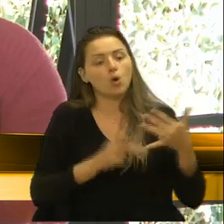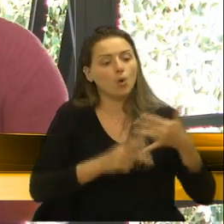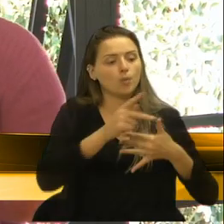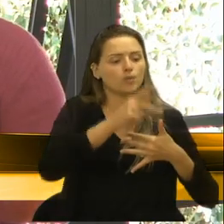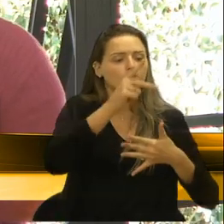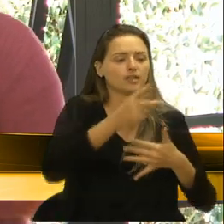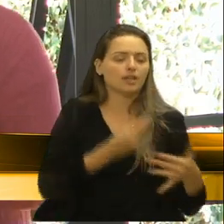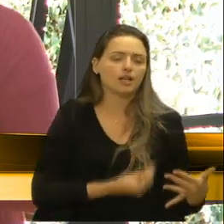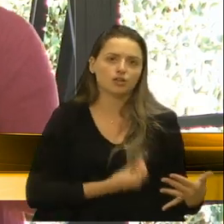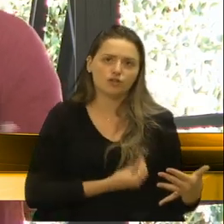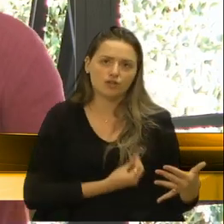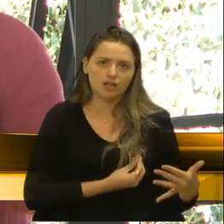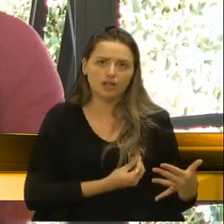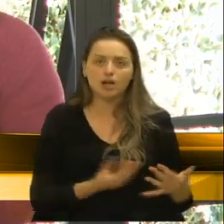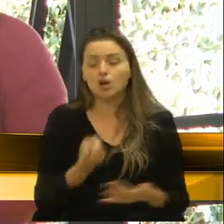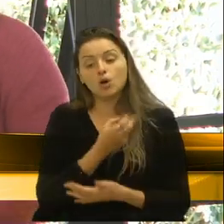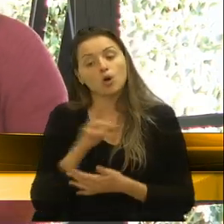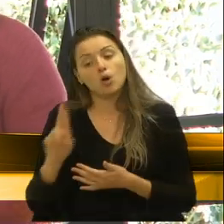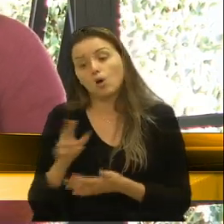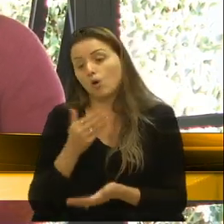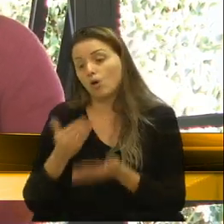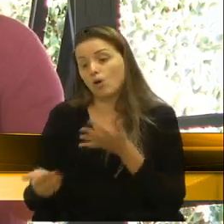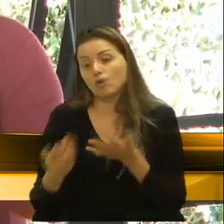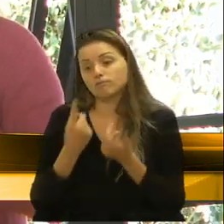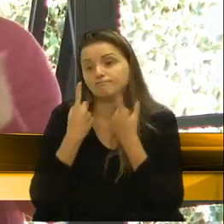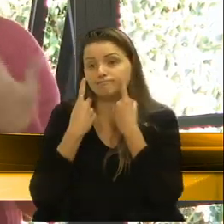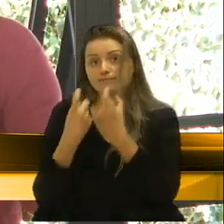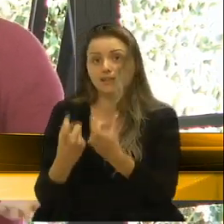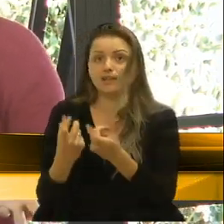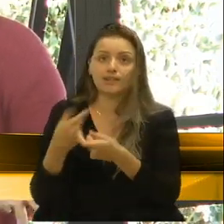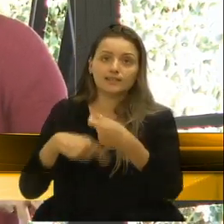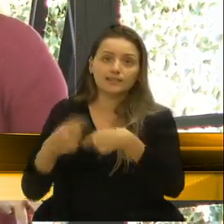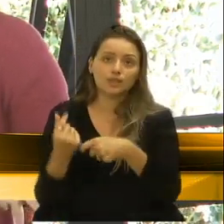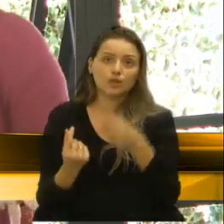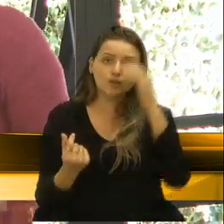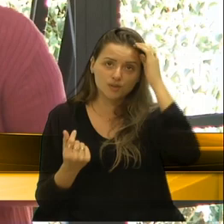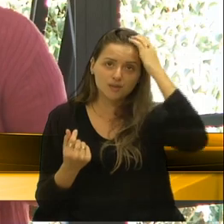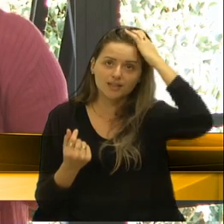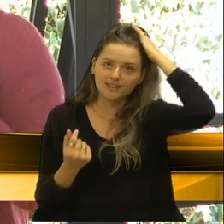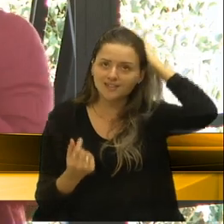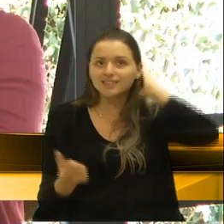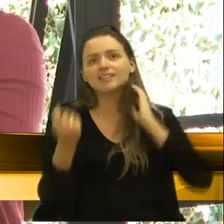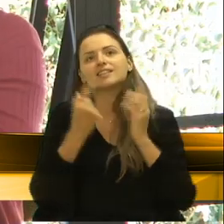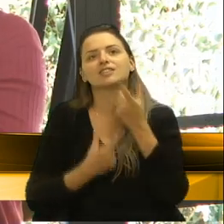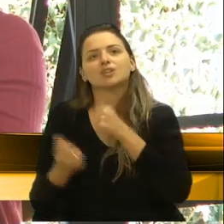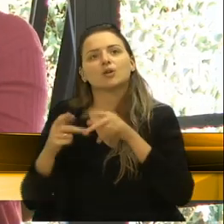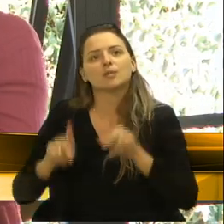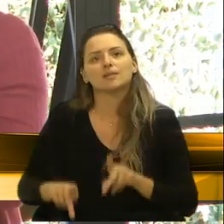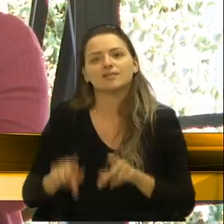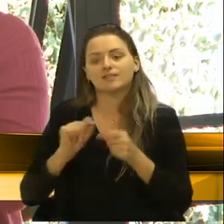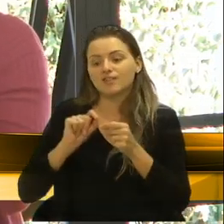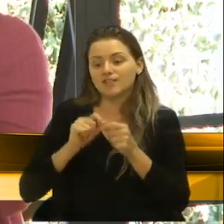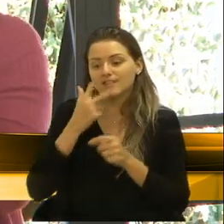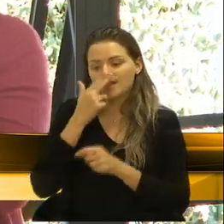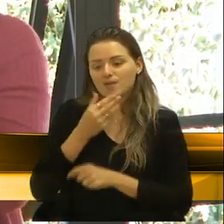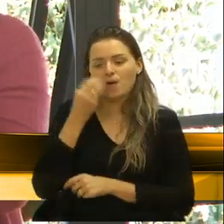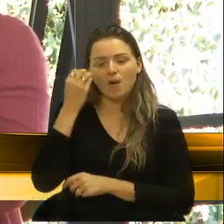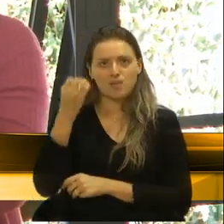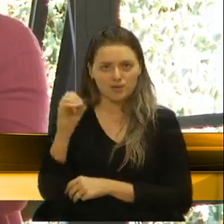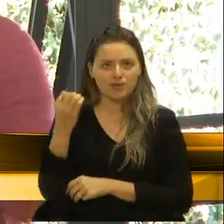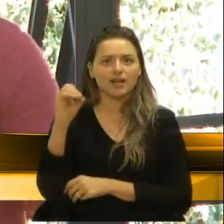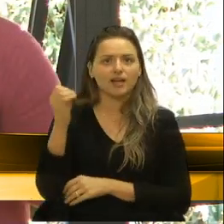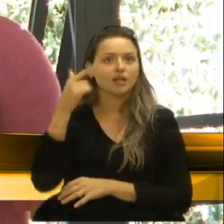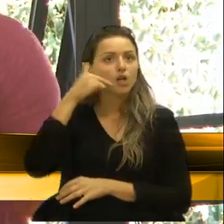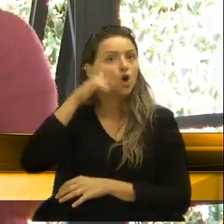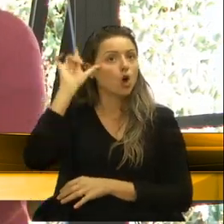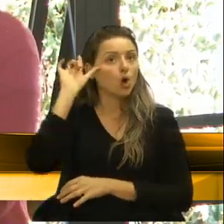das pessoas, ou a gente vai ficar atendendo o interesse econômico de um setor ou de outro. Porque aí a gente vai fazer que nem Porto Alegre. Ontem, Porto